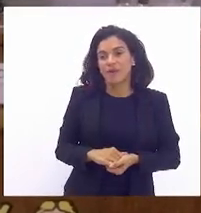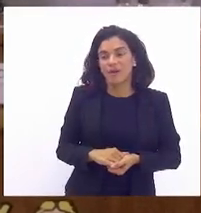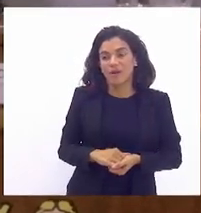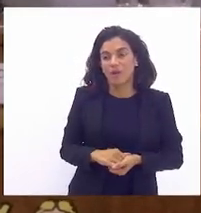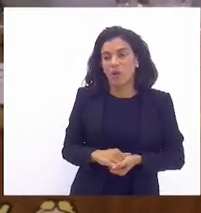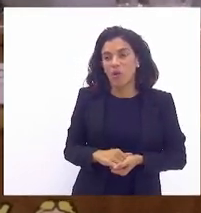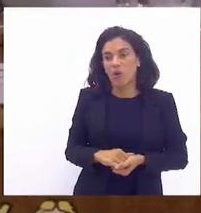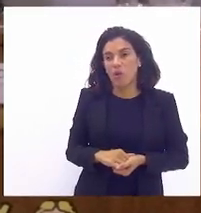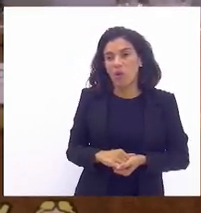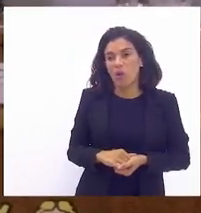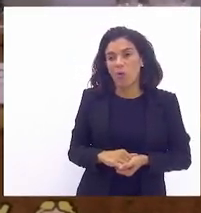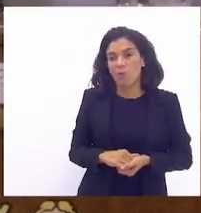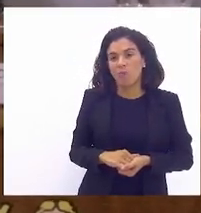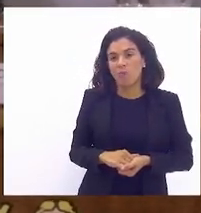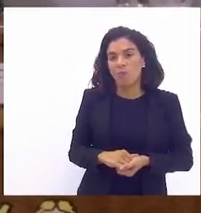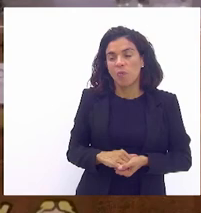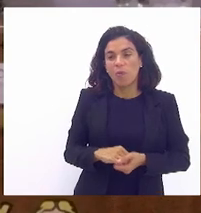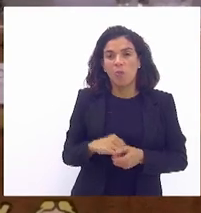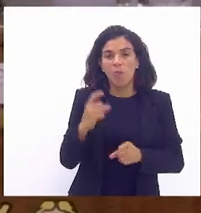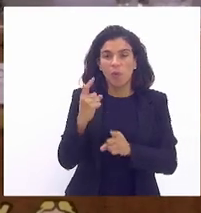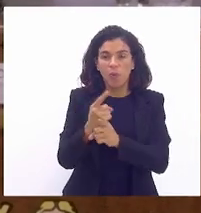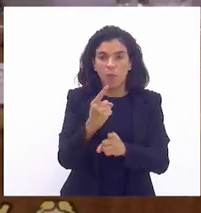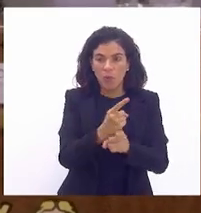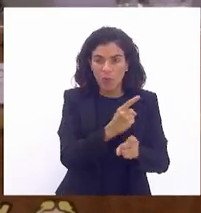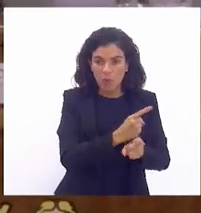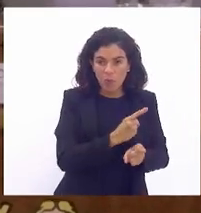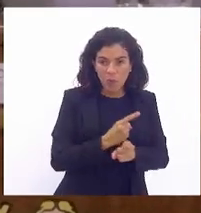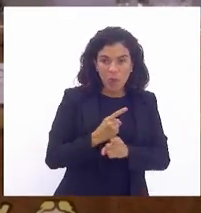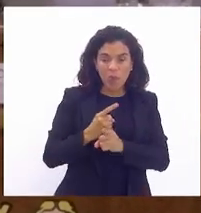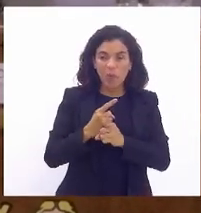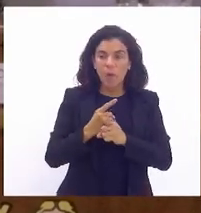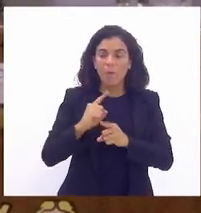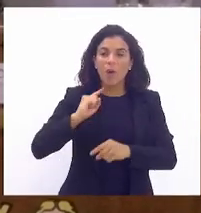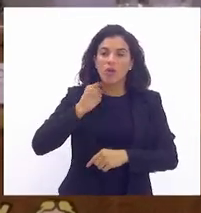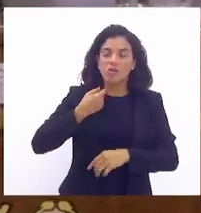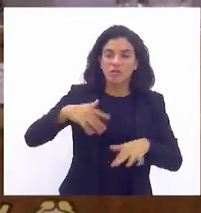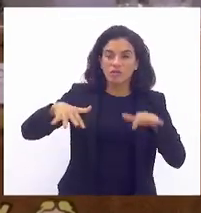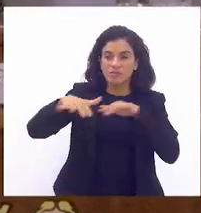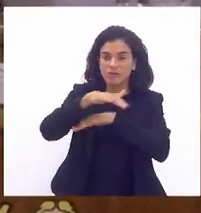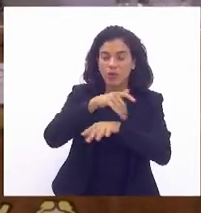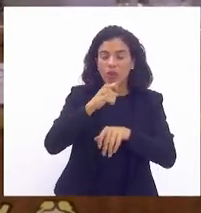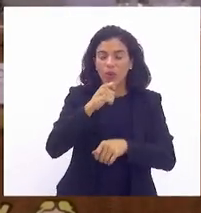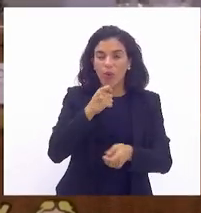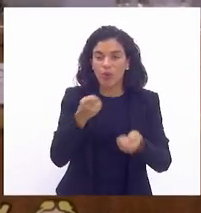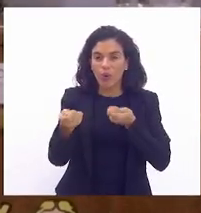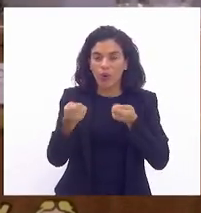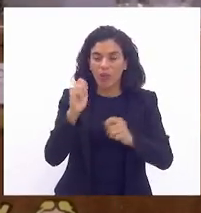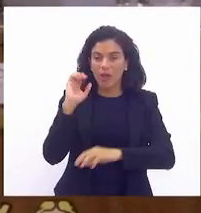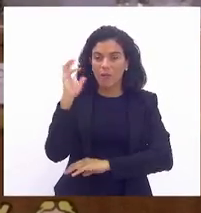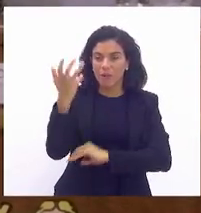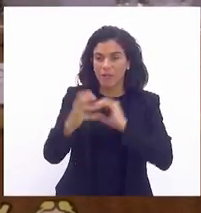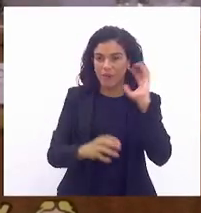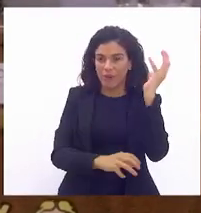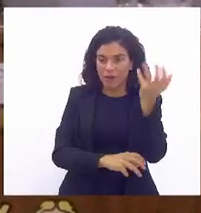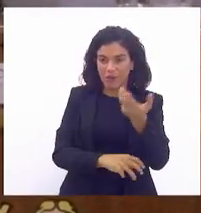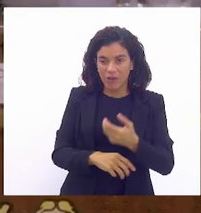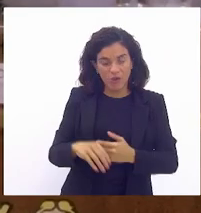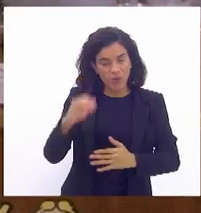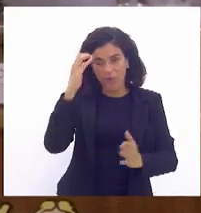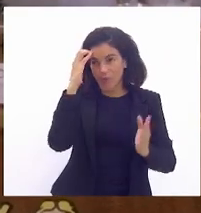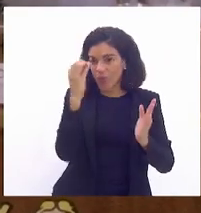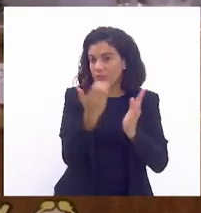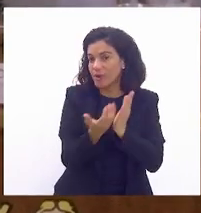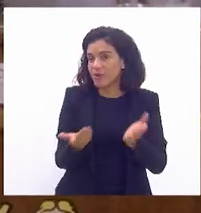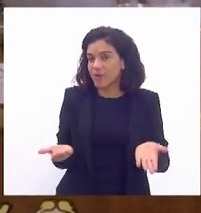matéria-prima. Identificar as fontes de emissão atmosférica sem sistema de controle ambiental no processo de metalurgia do aço. Não